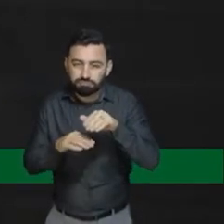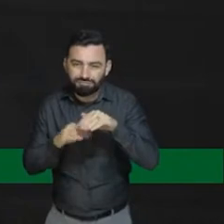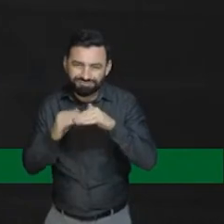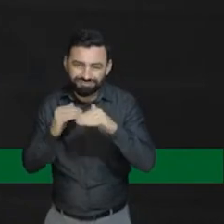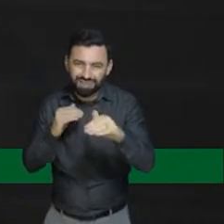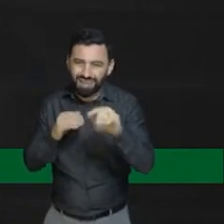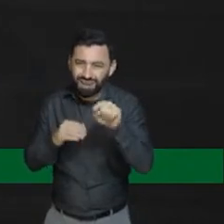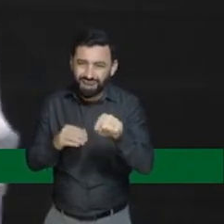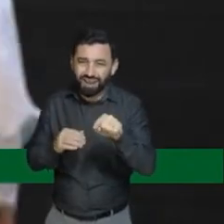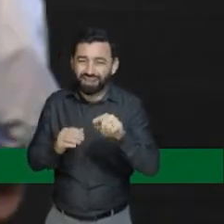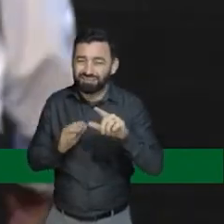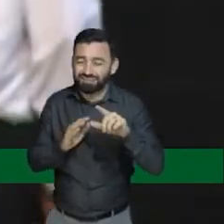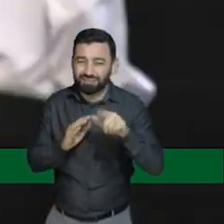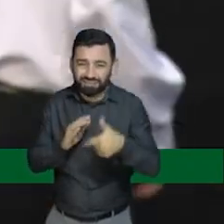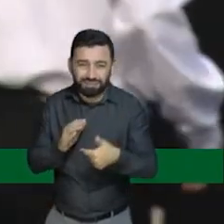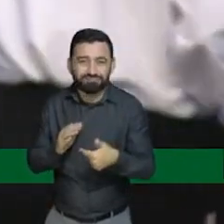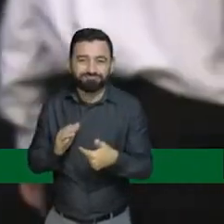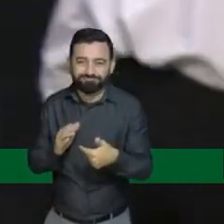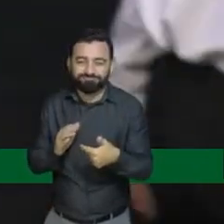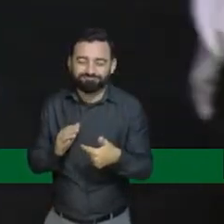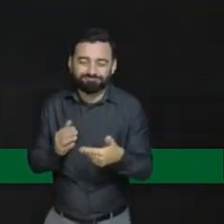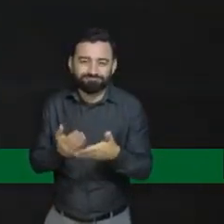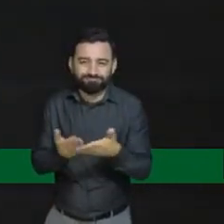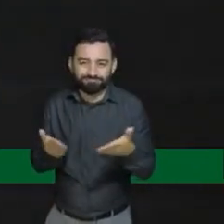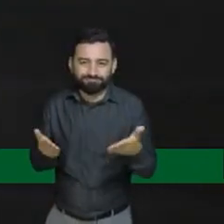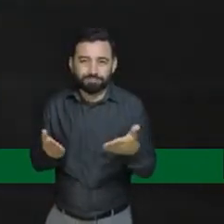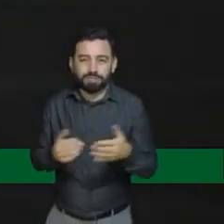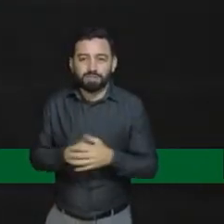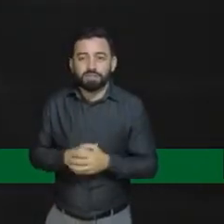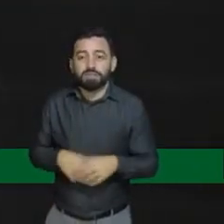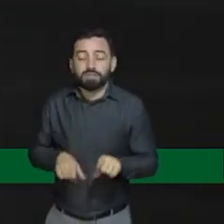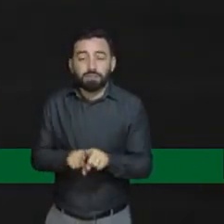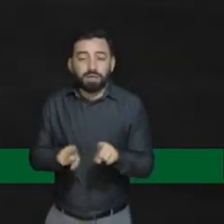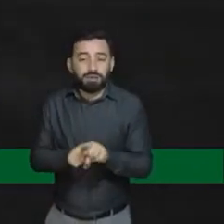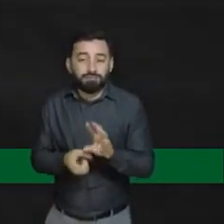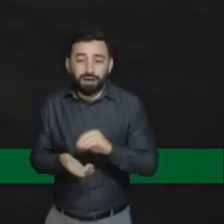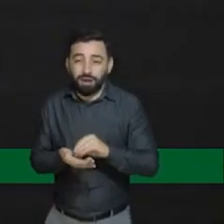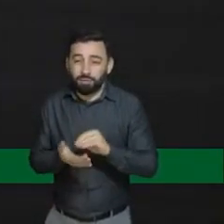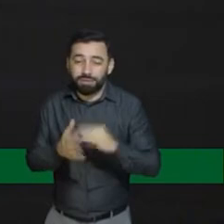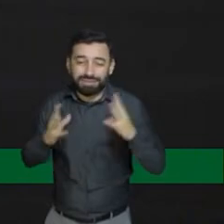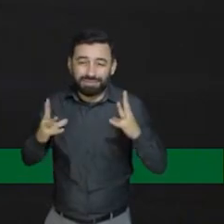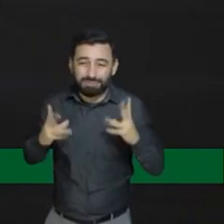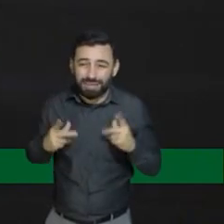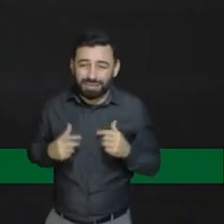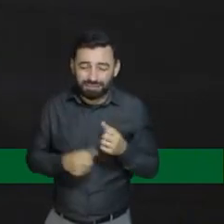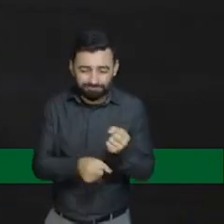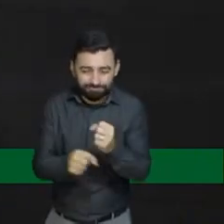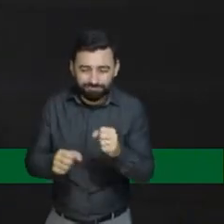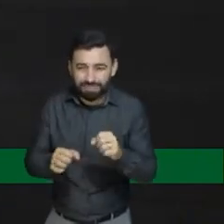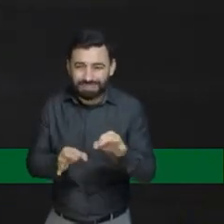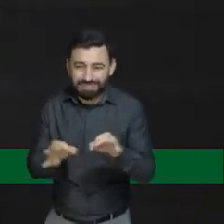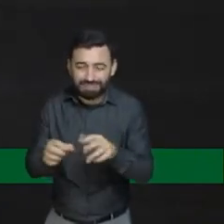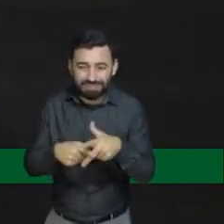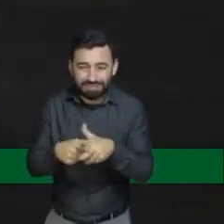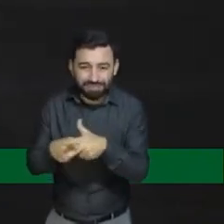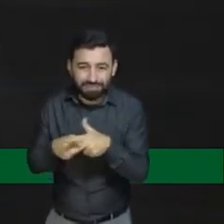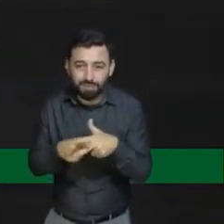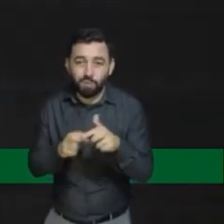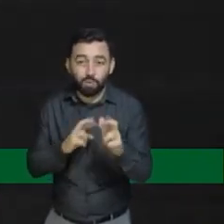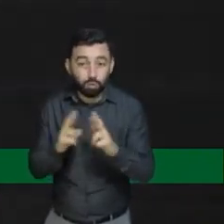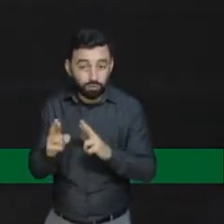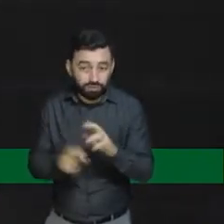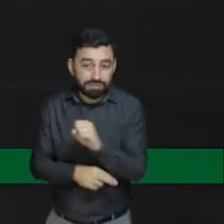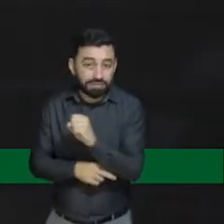grande defasagem no modal rodoviário. Além disso, a falta de limpeza e manutenção das rodovias em Santa